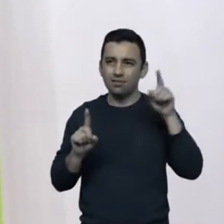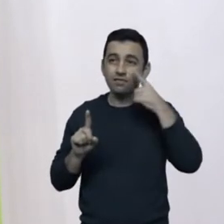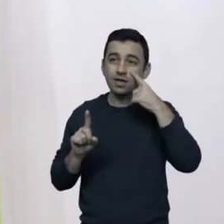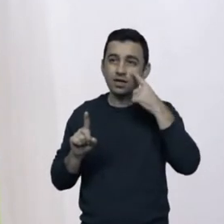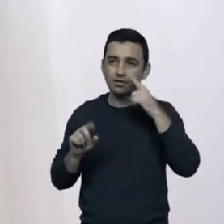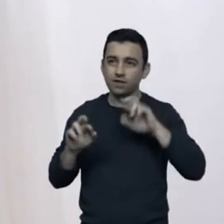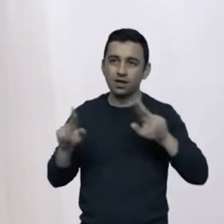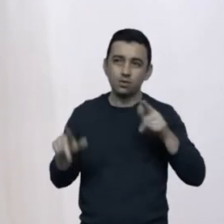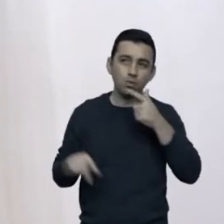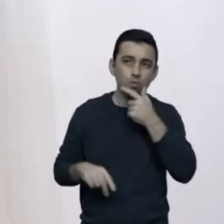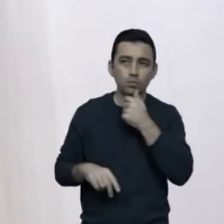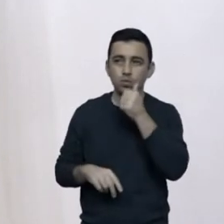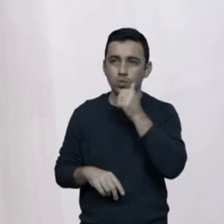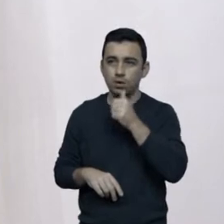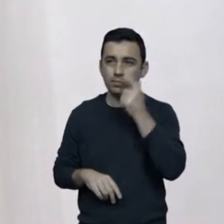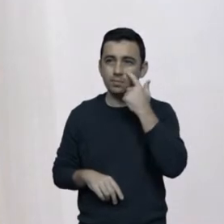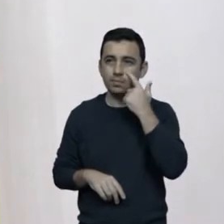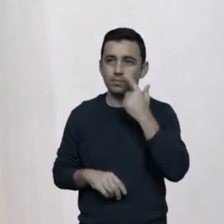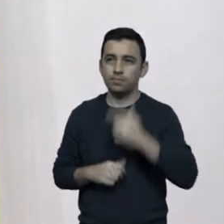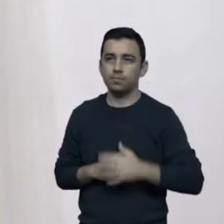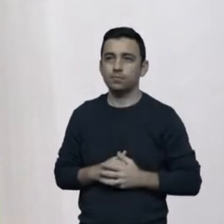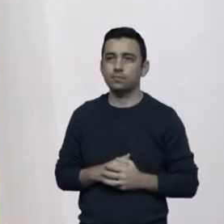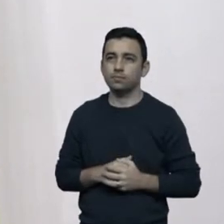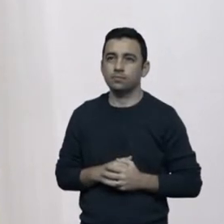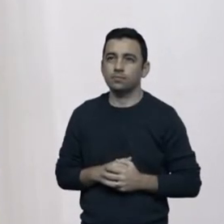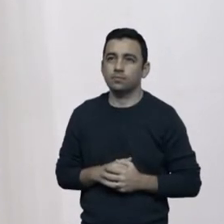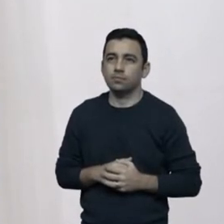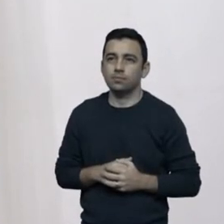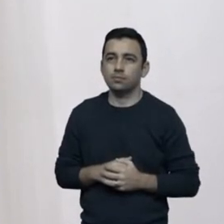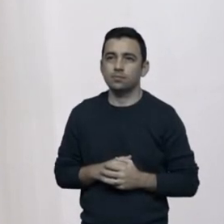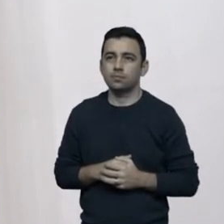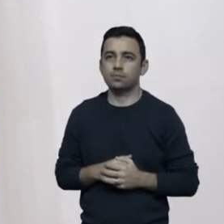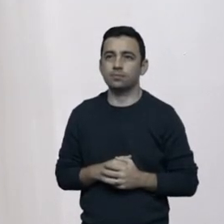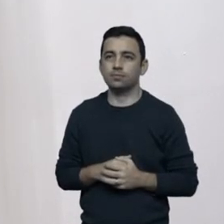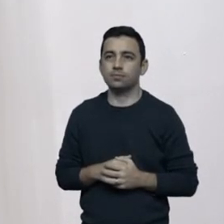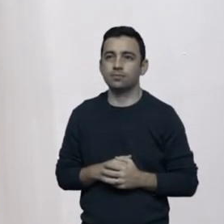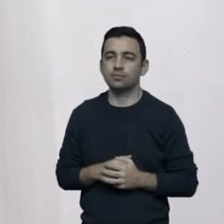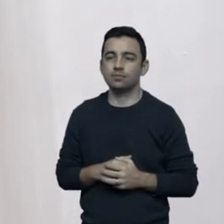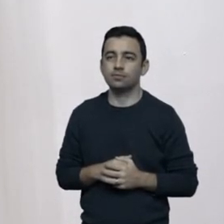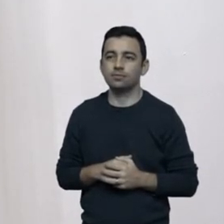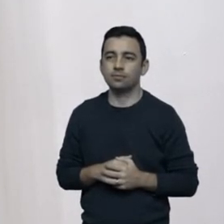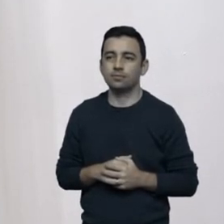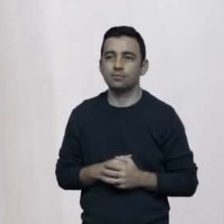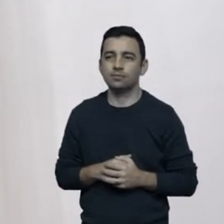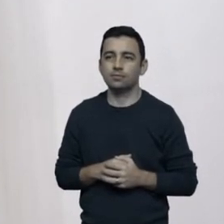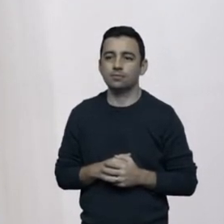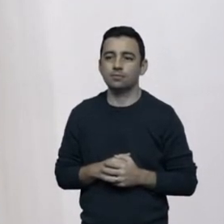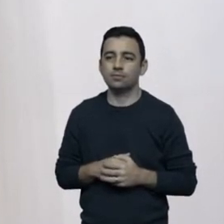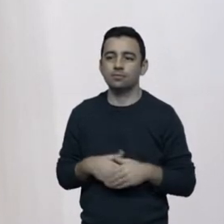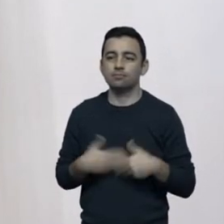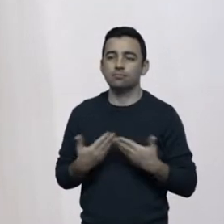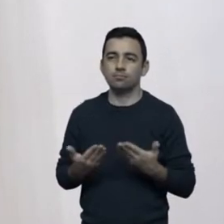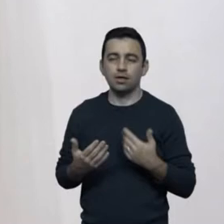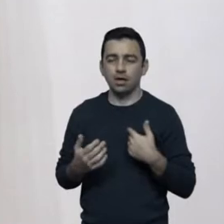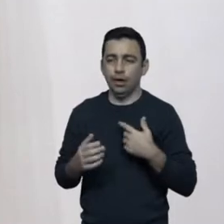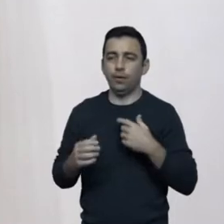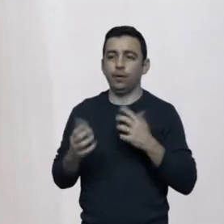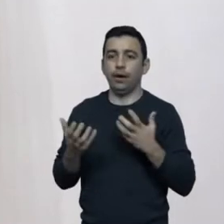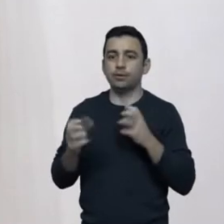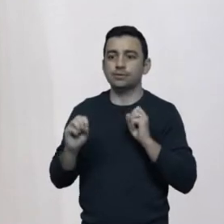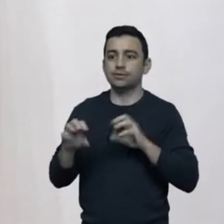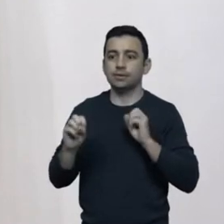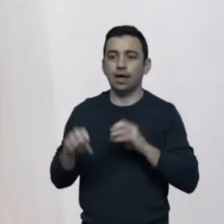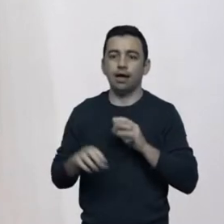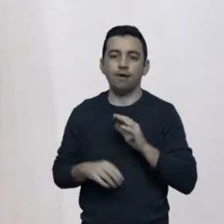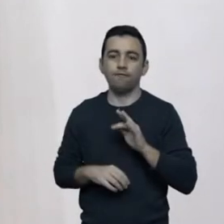Né? Podemos colocar. Então, aqui, eu não, como eu falei, não quero dar uma aula sobre doença de Fabry, eu só quero dizer o